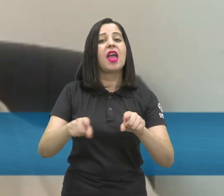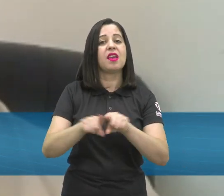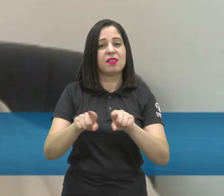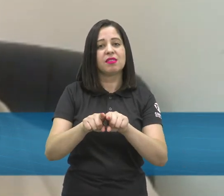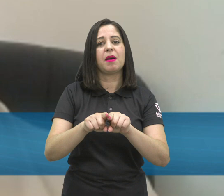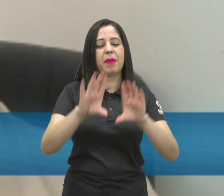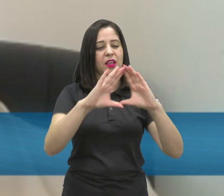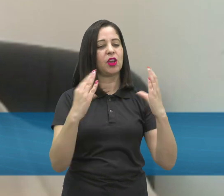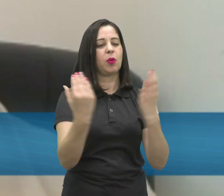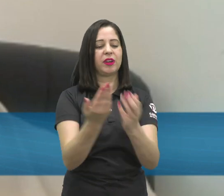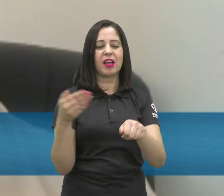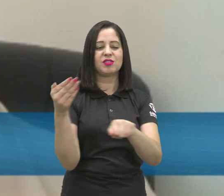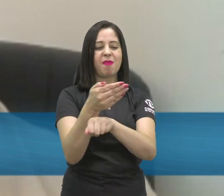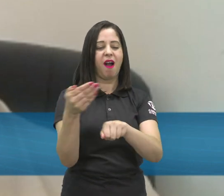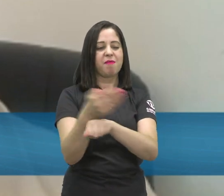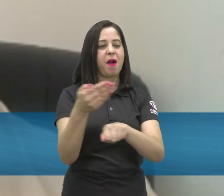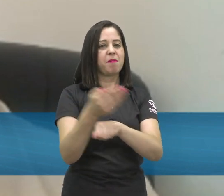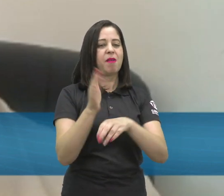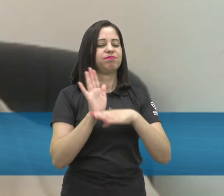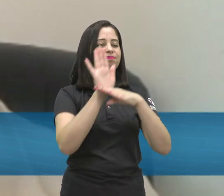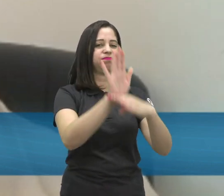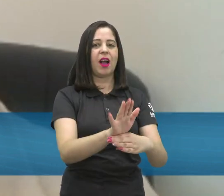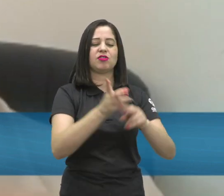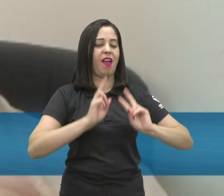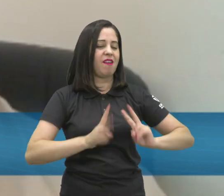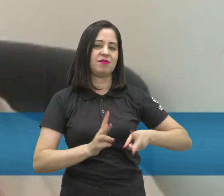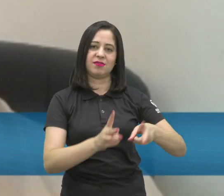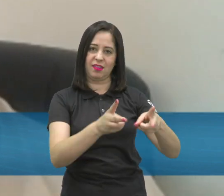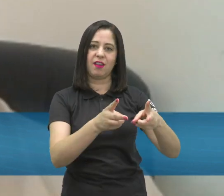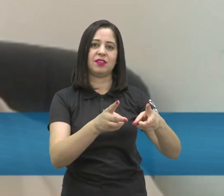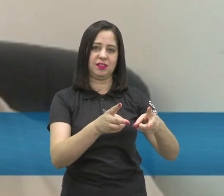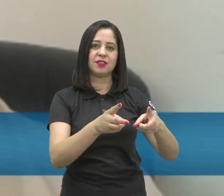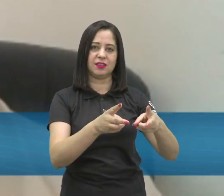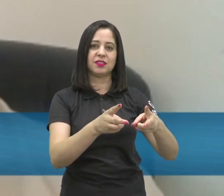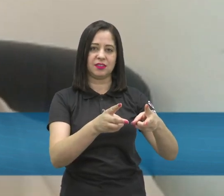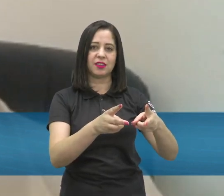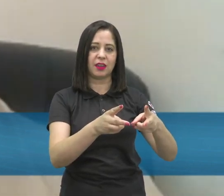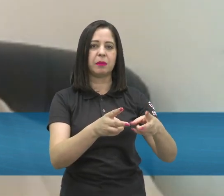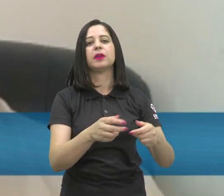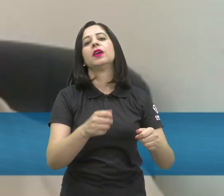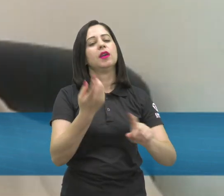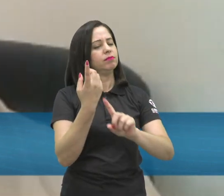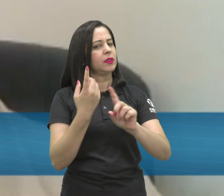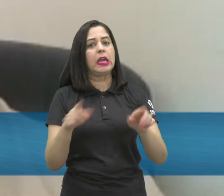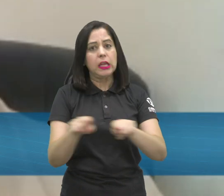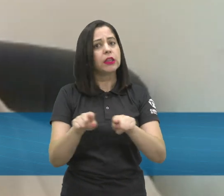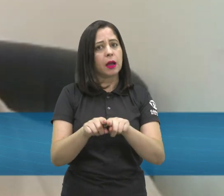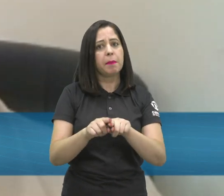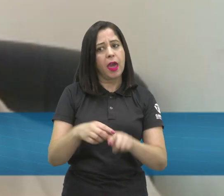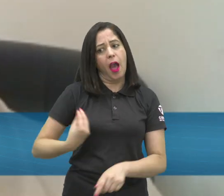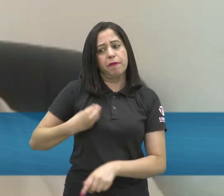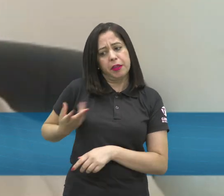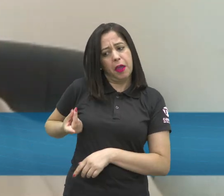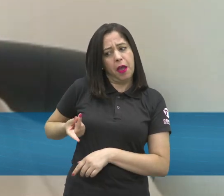atuar na comunidade, com as pessoas que eu gosto, e isso favorece em grande parte e enormemente a sua saúde, o seu desenvolvimento, até a sua longevidade